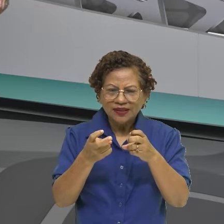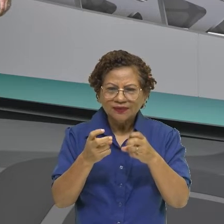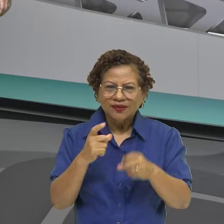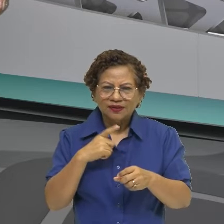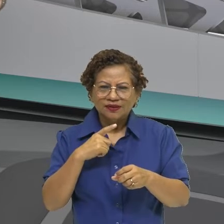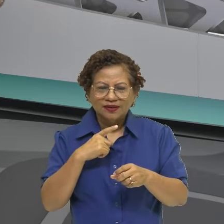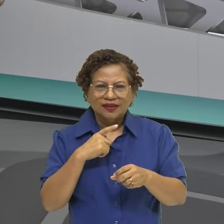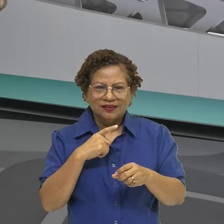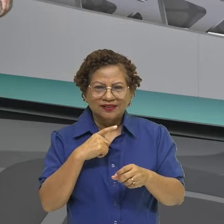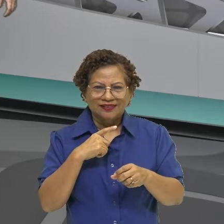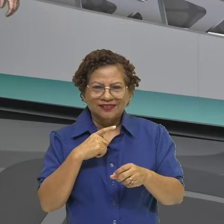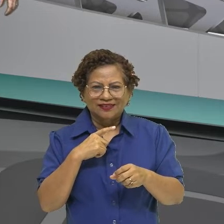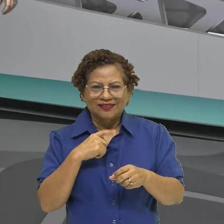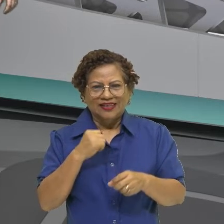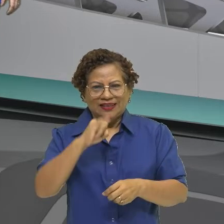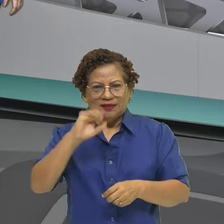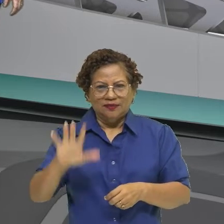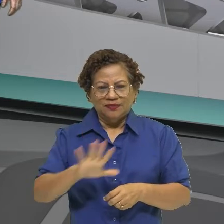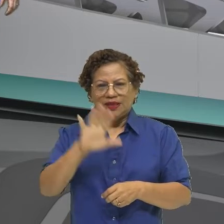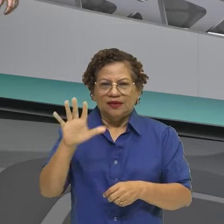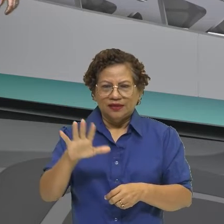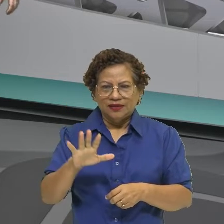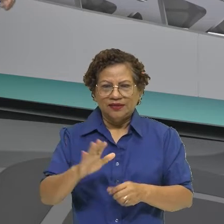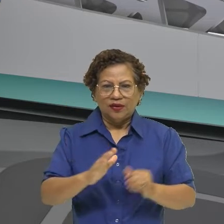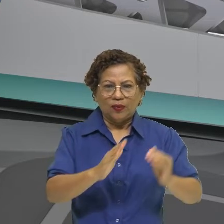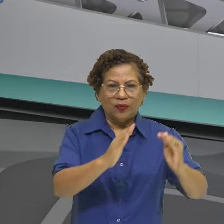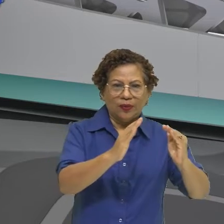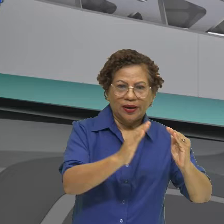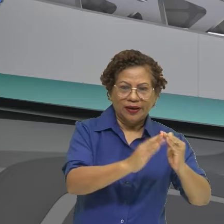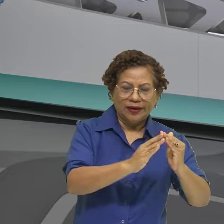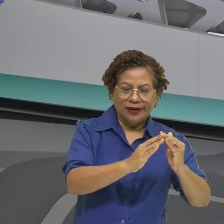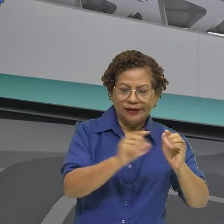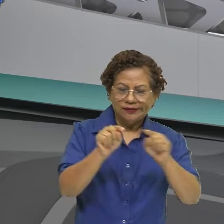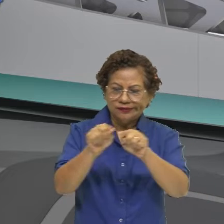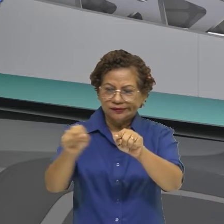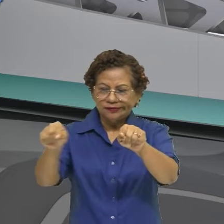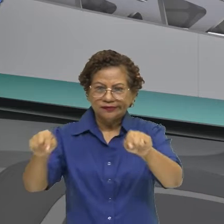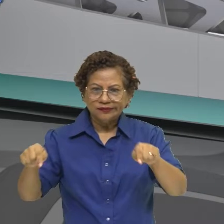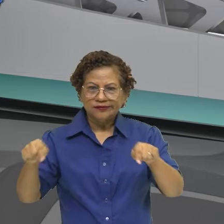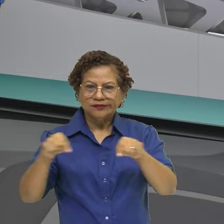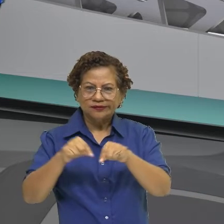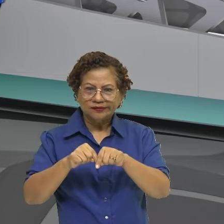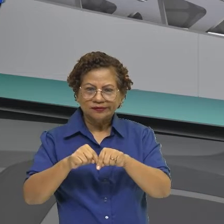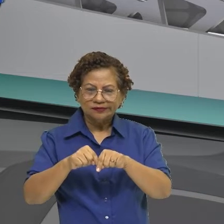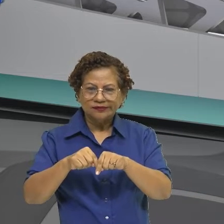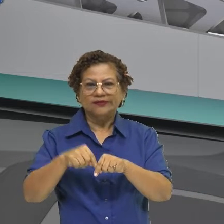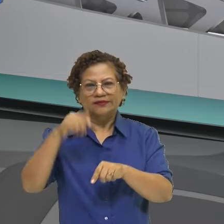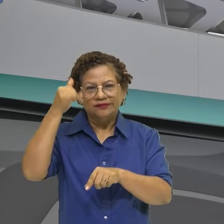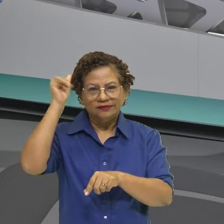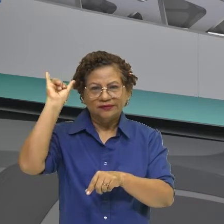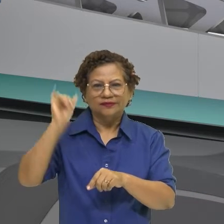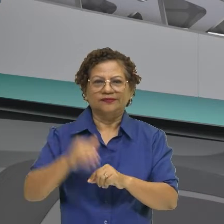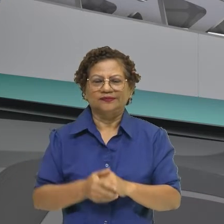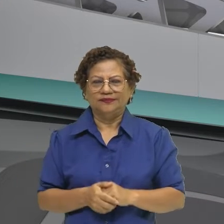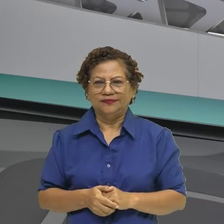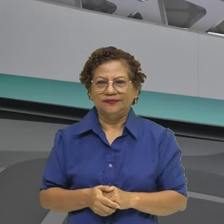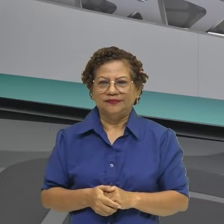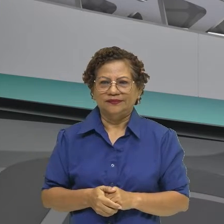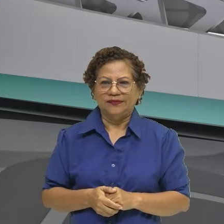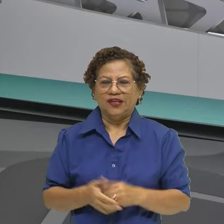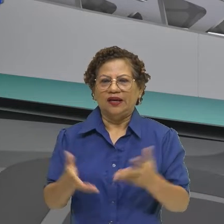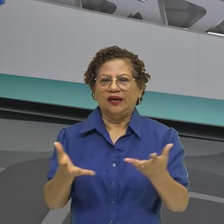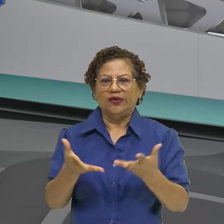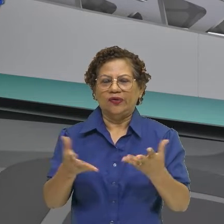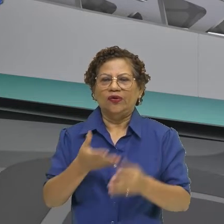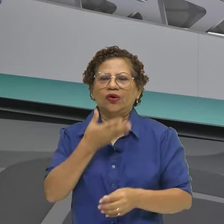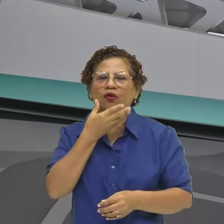casa, eles não moram mais numa caverna no Neolítico. Então isso vai mudar o quê? Ele vai mudar para um homem sedentário.